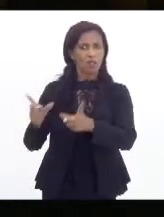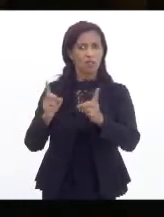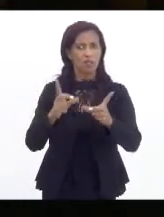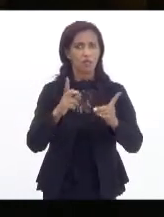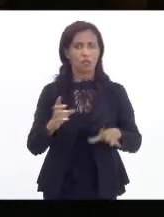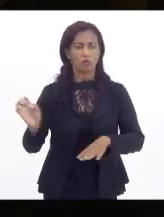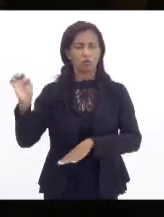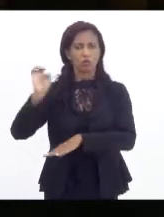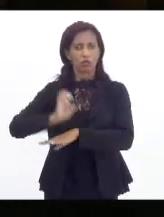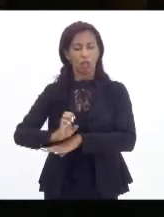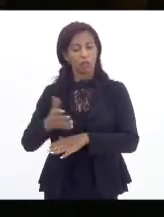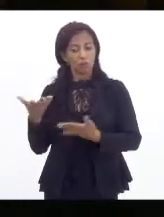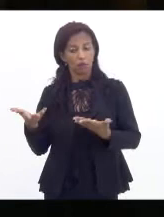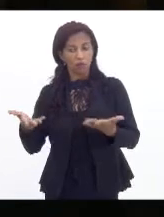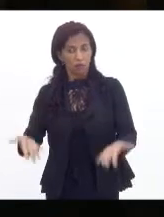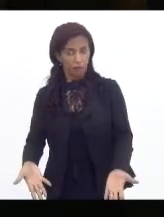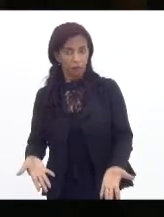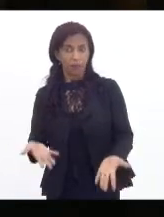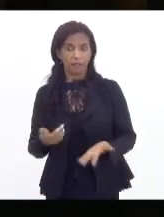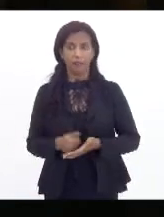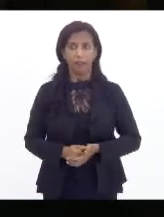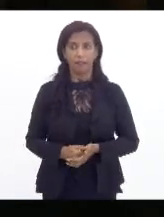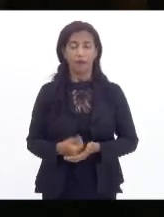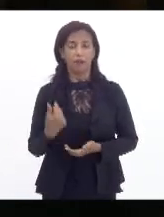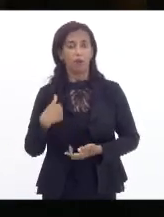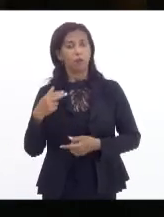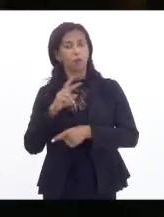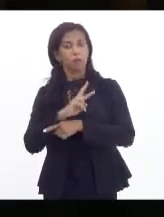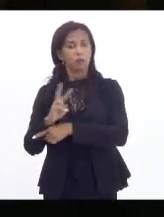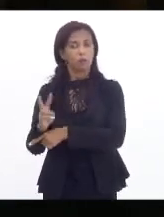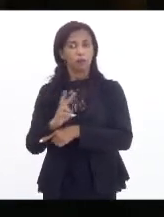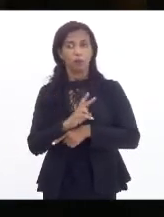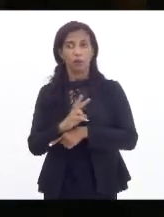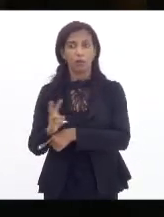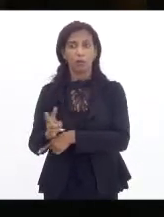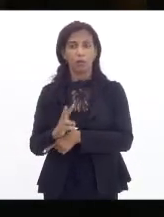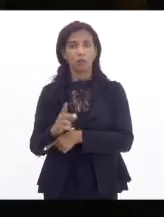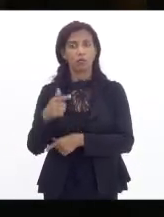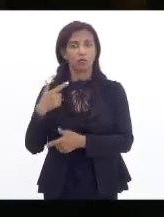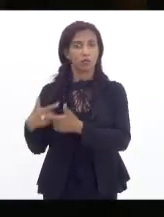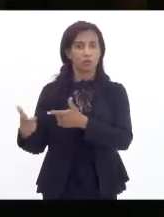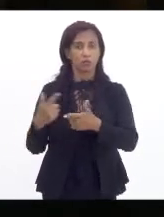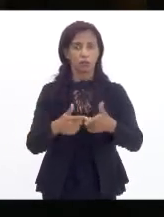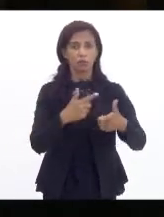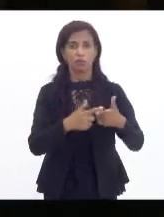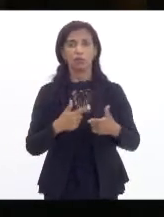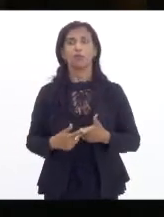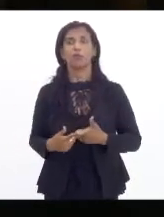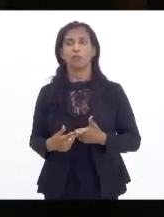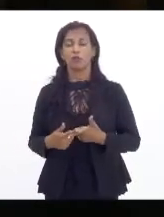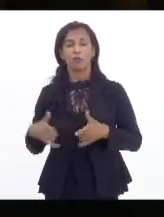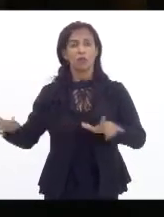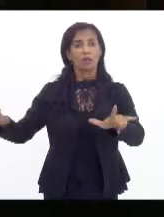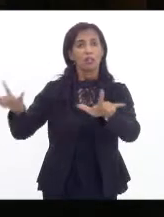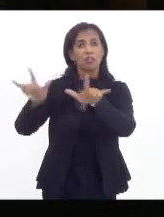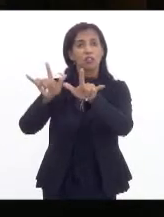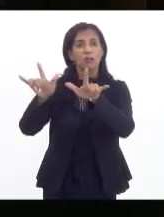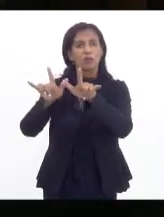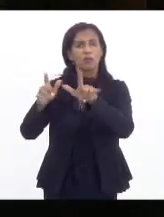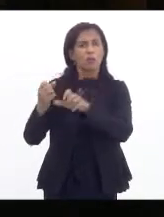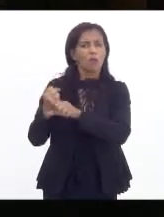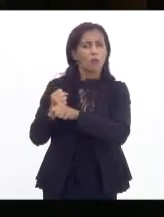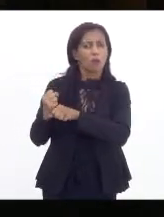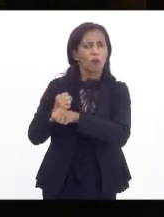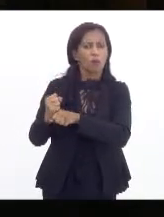estado. Então, que fique aqui observada essa situação, porque as milícias foi por muito